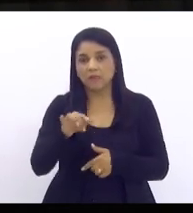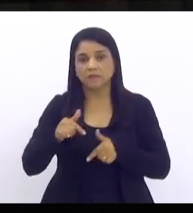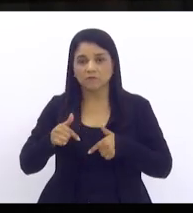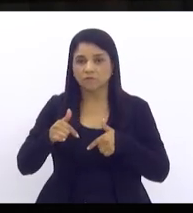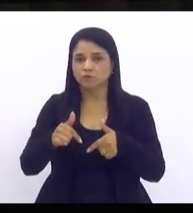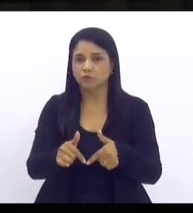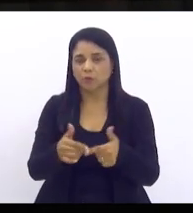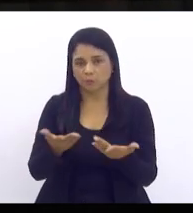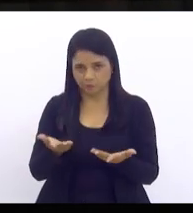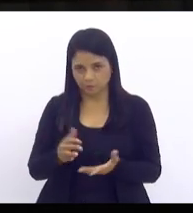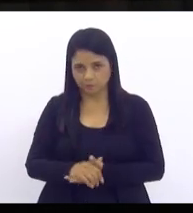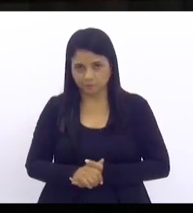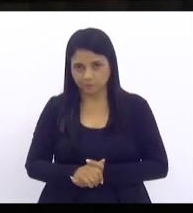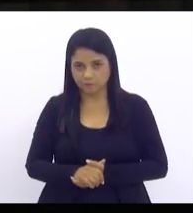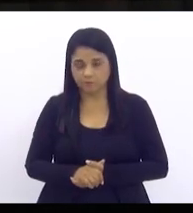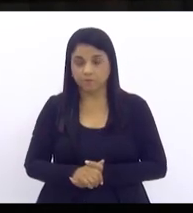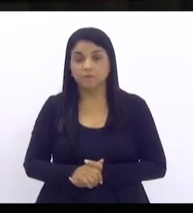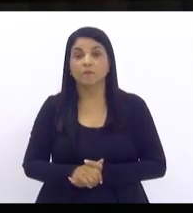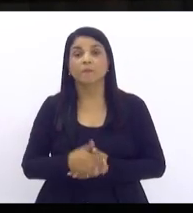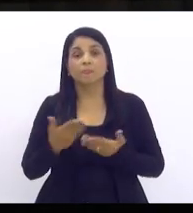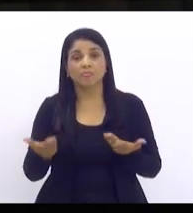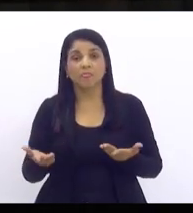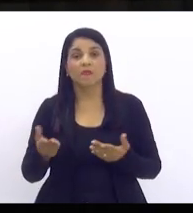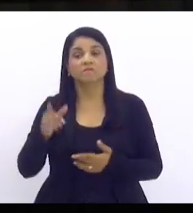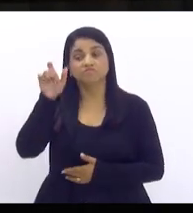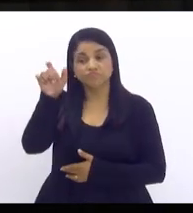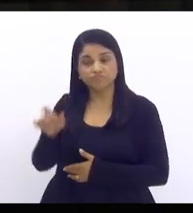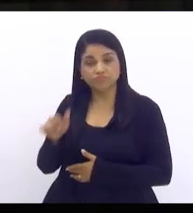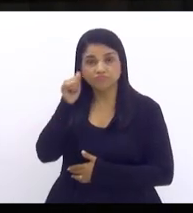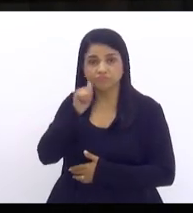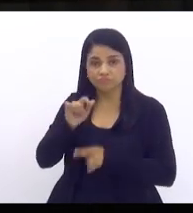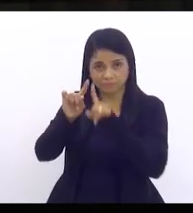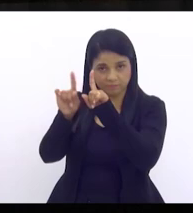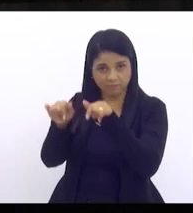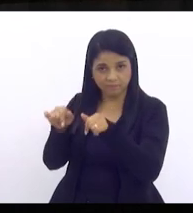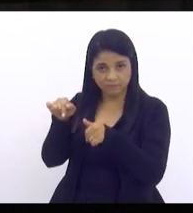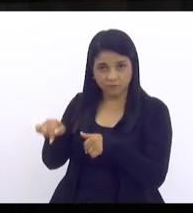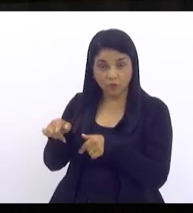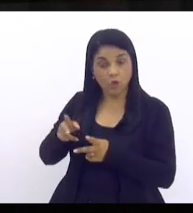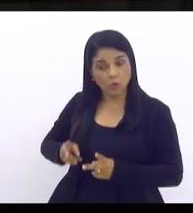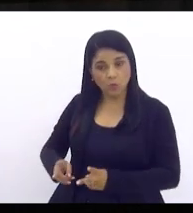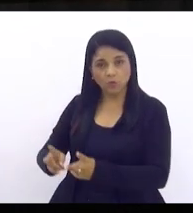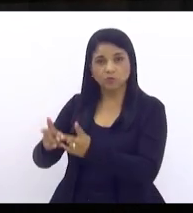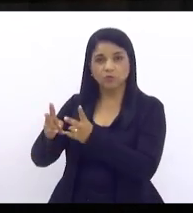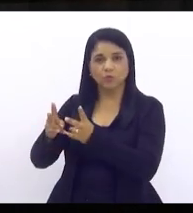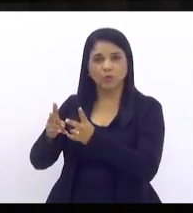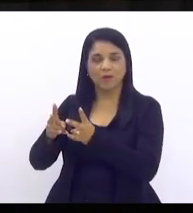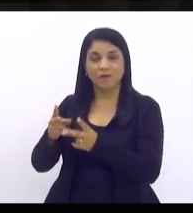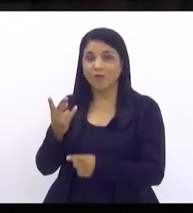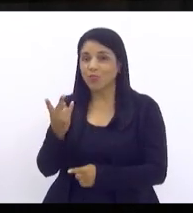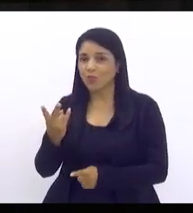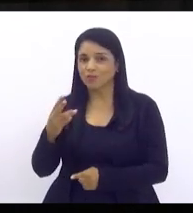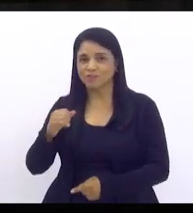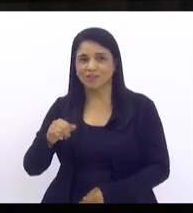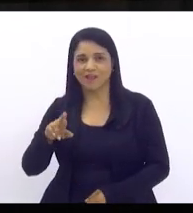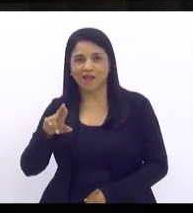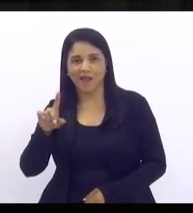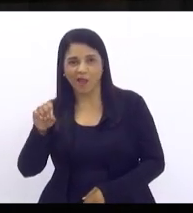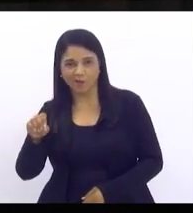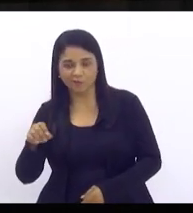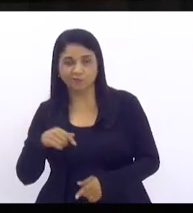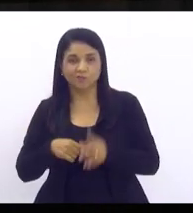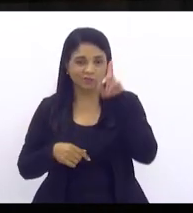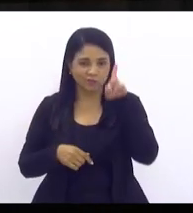ele desempenharia. E, contudo, no caso da servidora, no caso, a servidora continua acumulando o cargo de diretora-geral